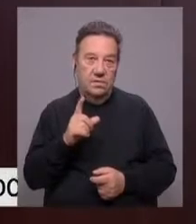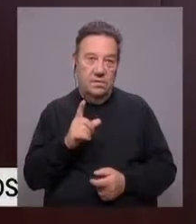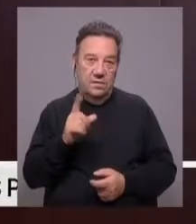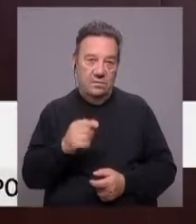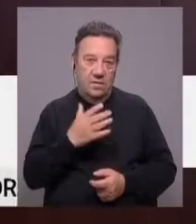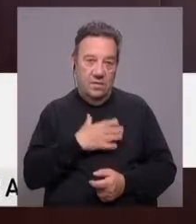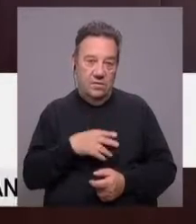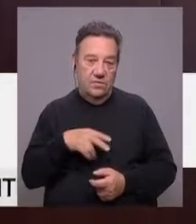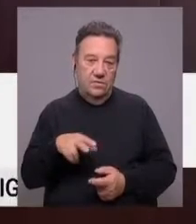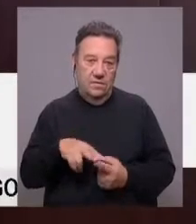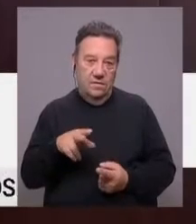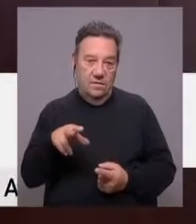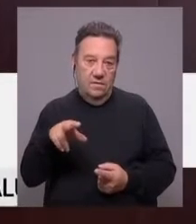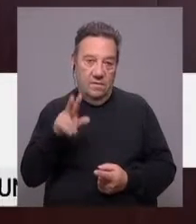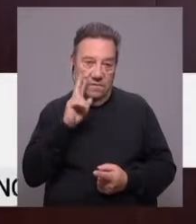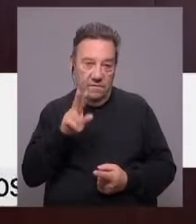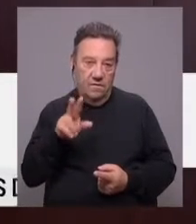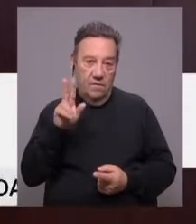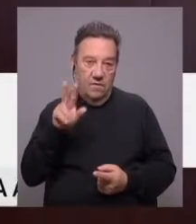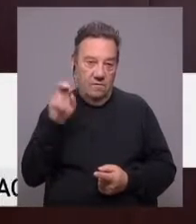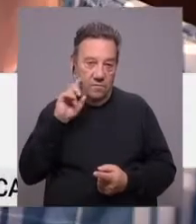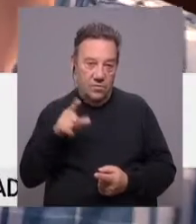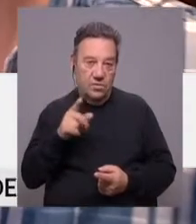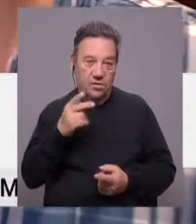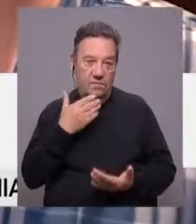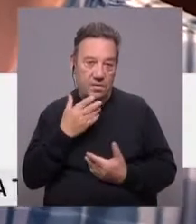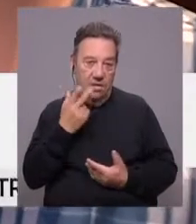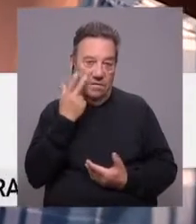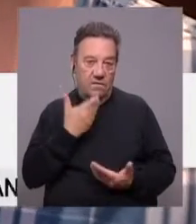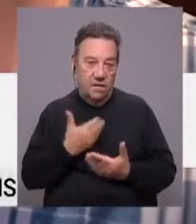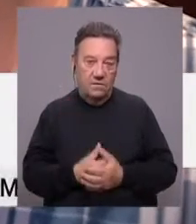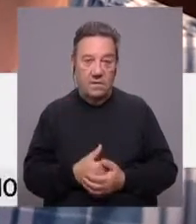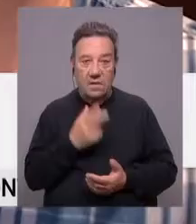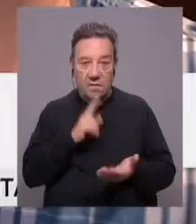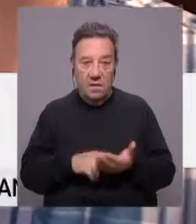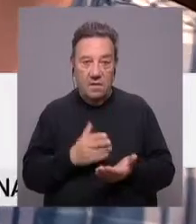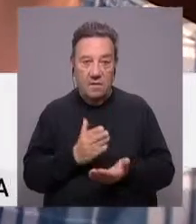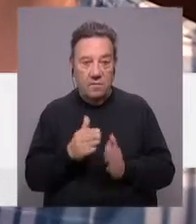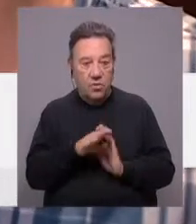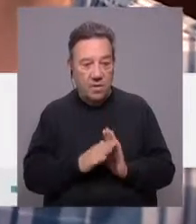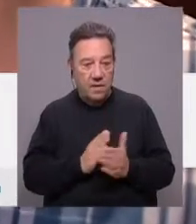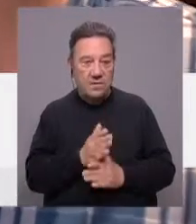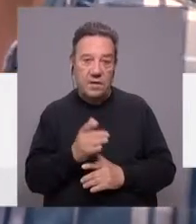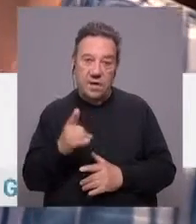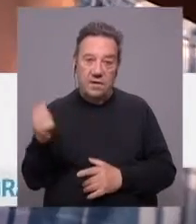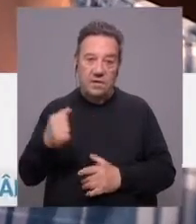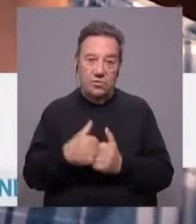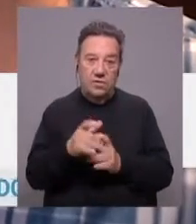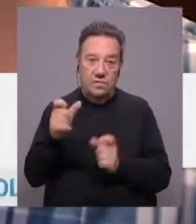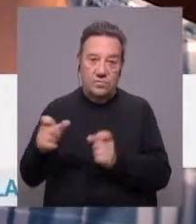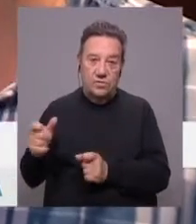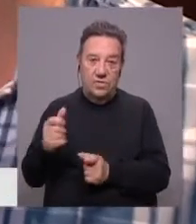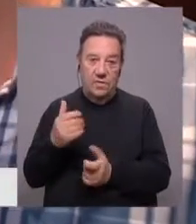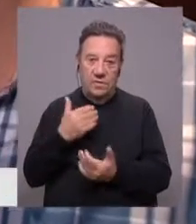de ver música e ouvir espetáculos e ver teatros. E, na verdade, o programa de acessibilidade é trazer toda a gente ao teatro, que é o objetivo de